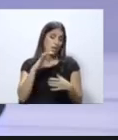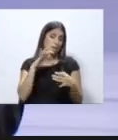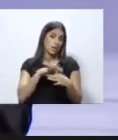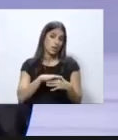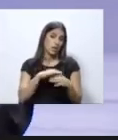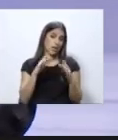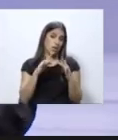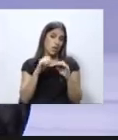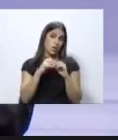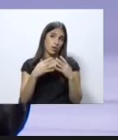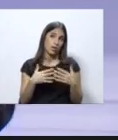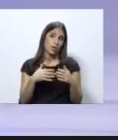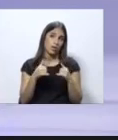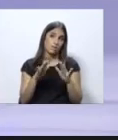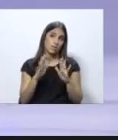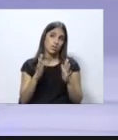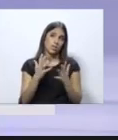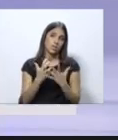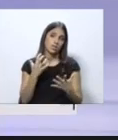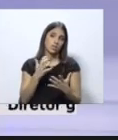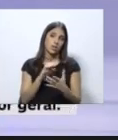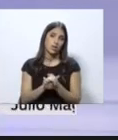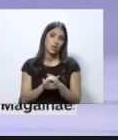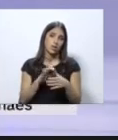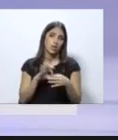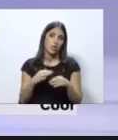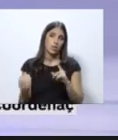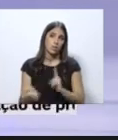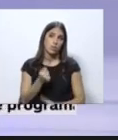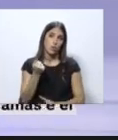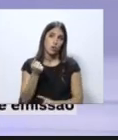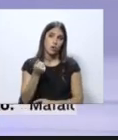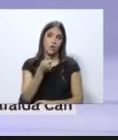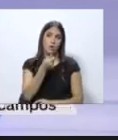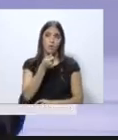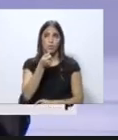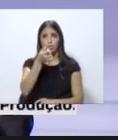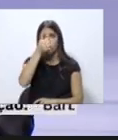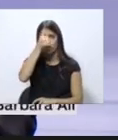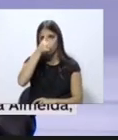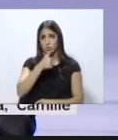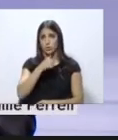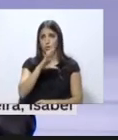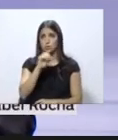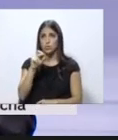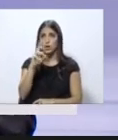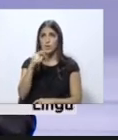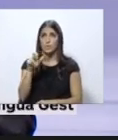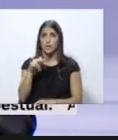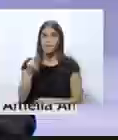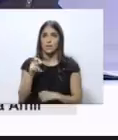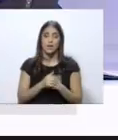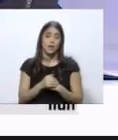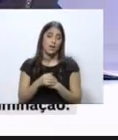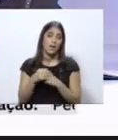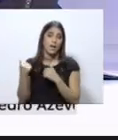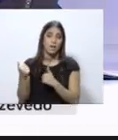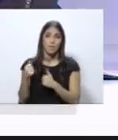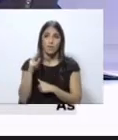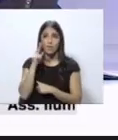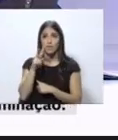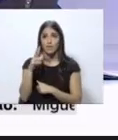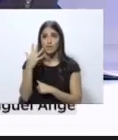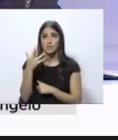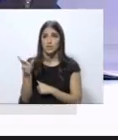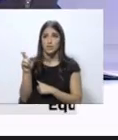da vitória, mas já tinham feito um grande destaque para a conquista da camisola rosa por parte do também, João Almeida. E também é por isso, Zé, que é tão bom ver um penta do Futebol